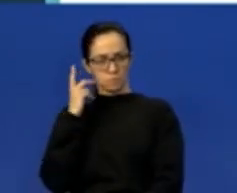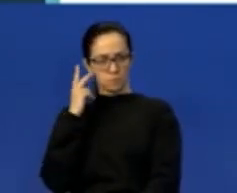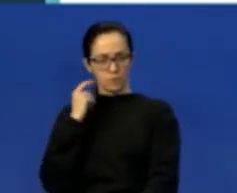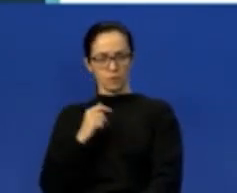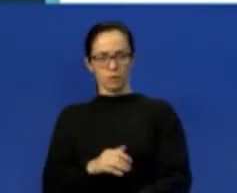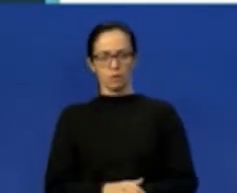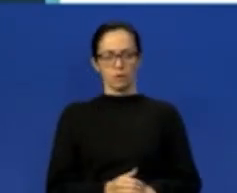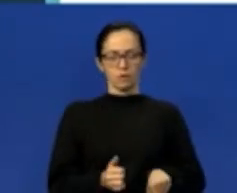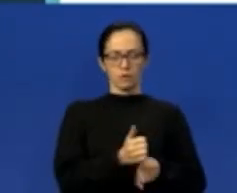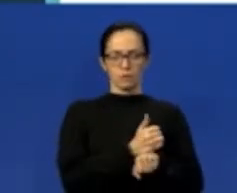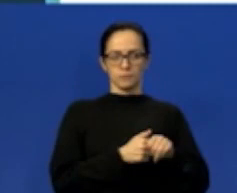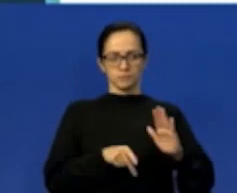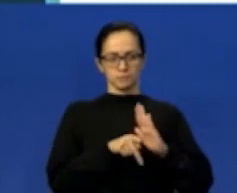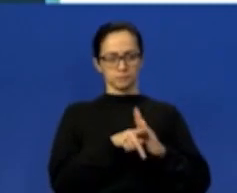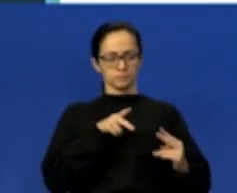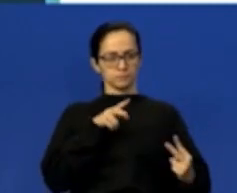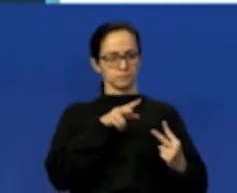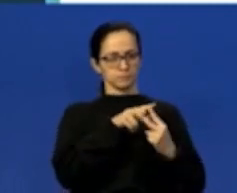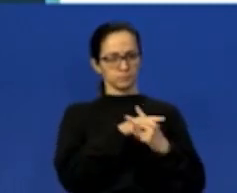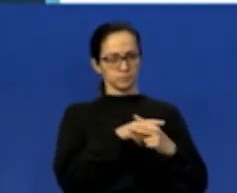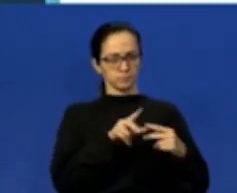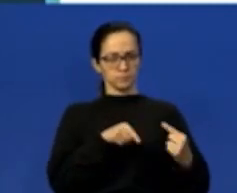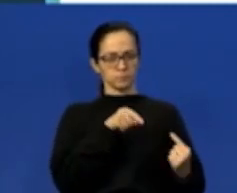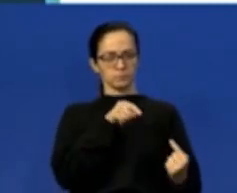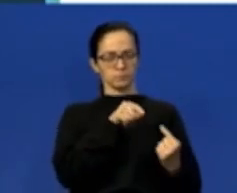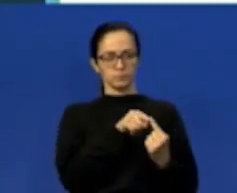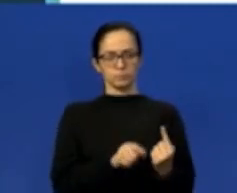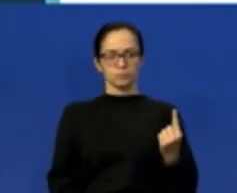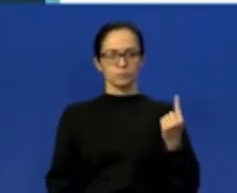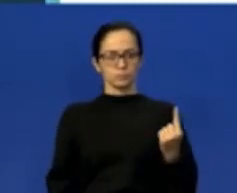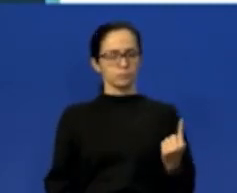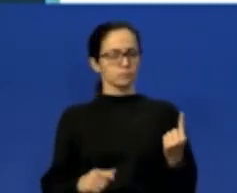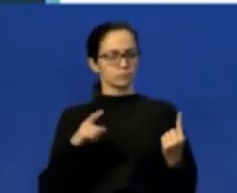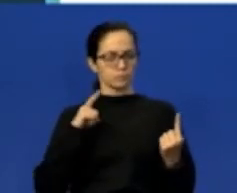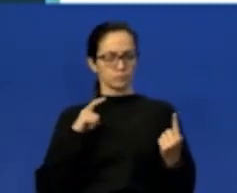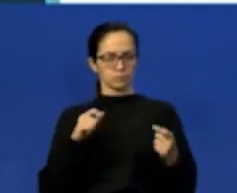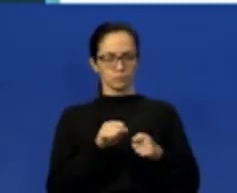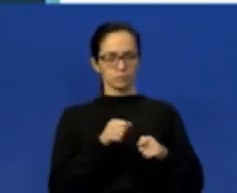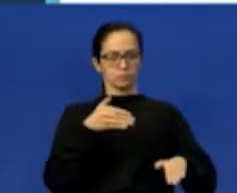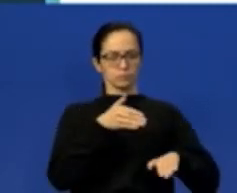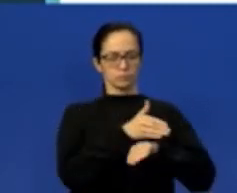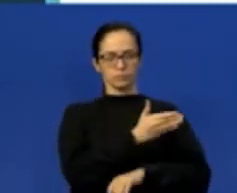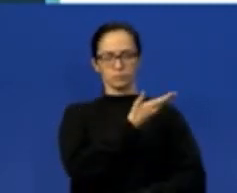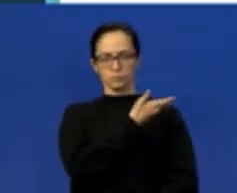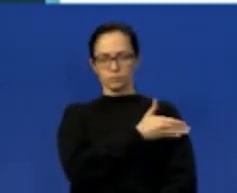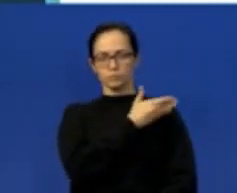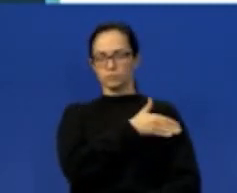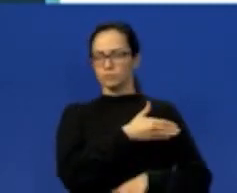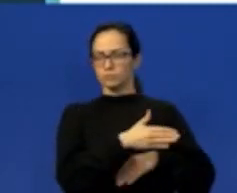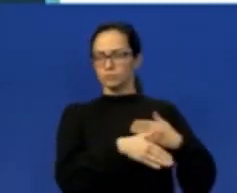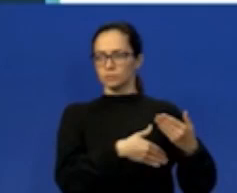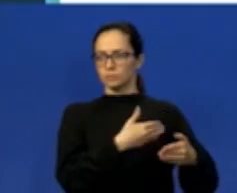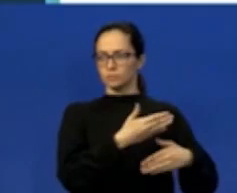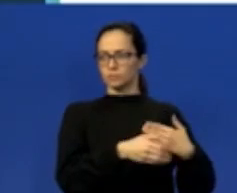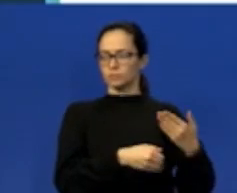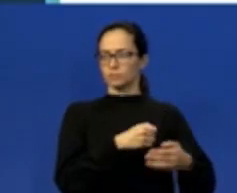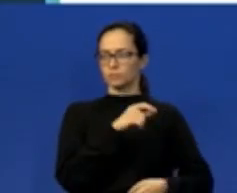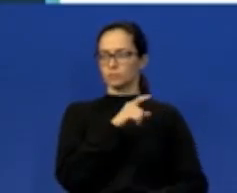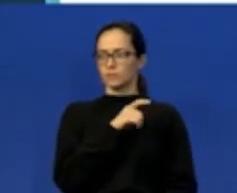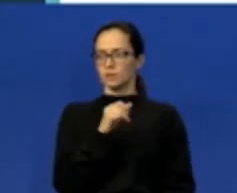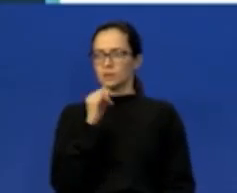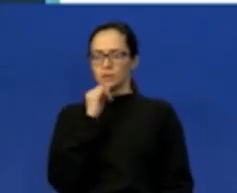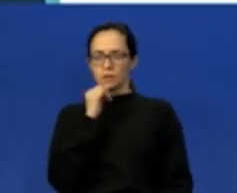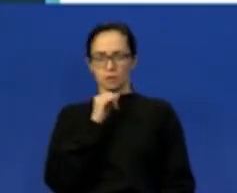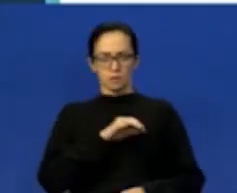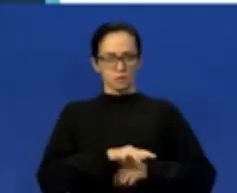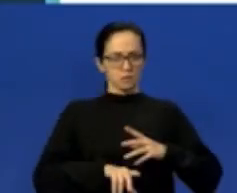especializadas, elas buscam uma especificidade, geralmente é uma modalidade que é praticada, então ela pode ser ou de